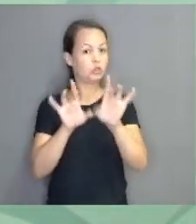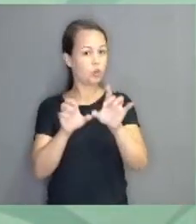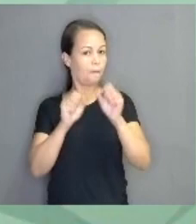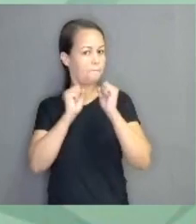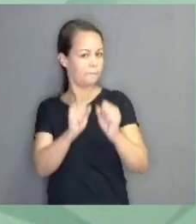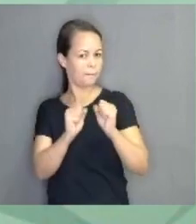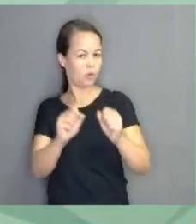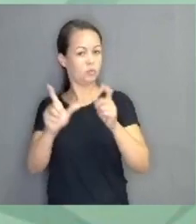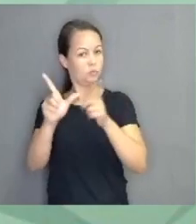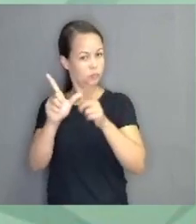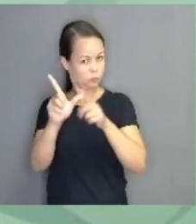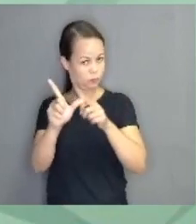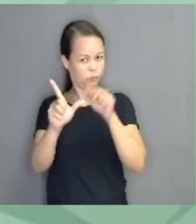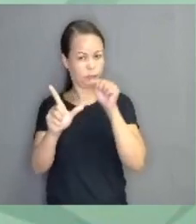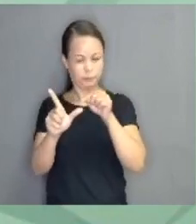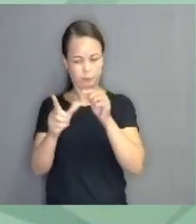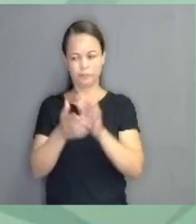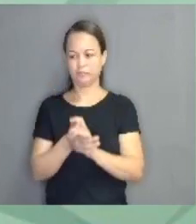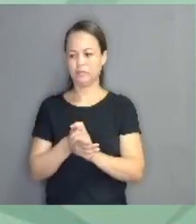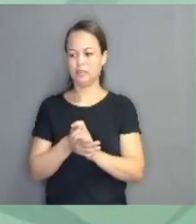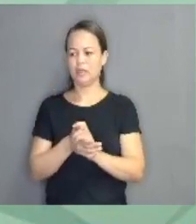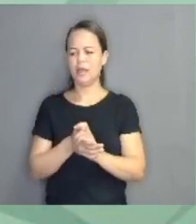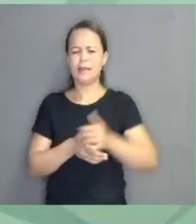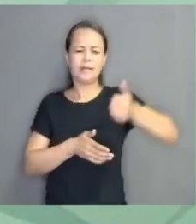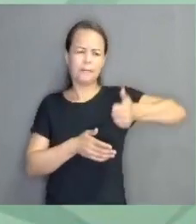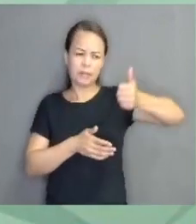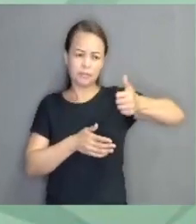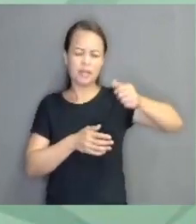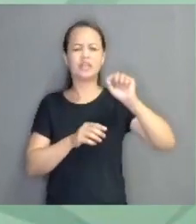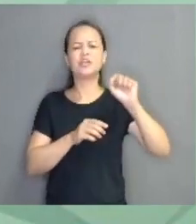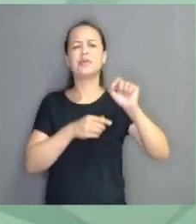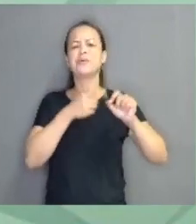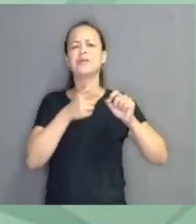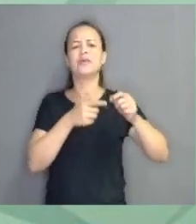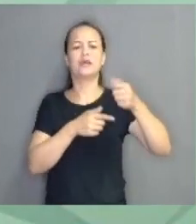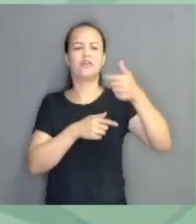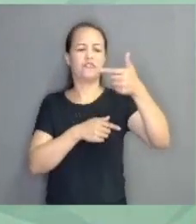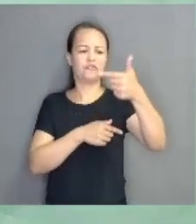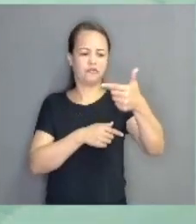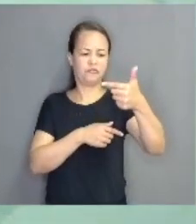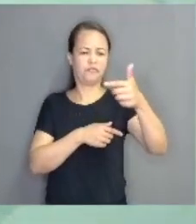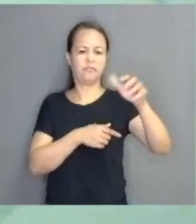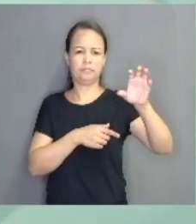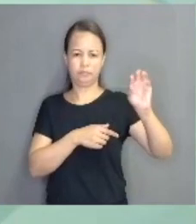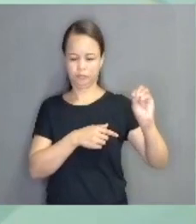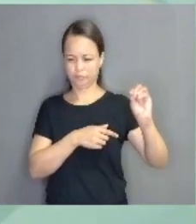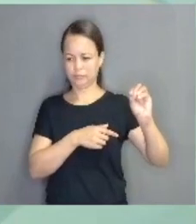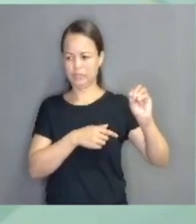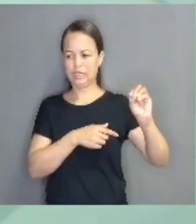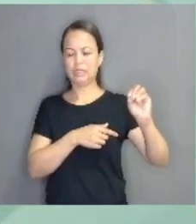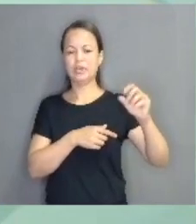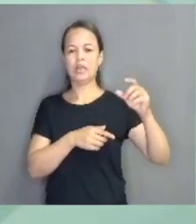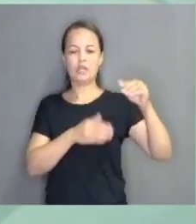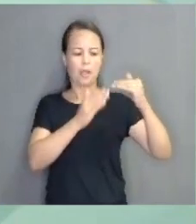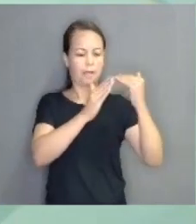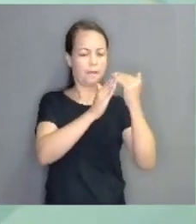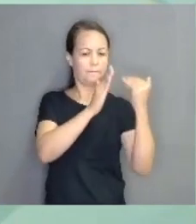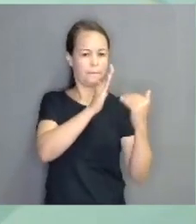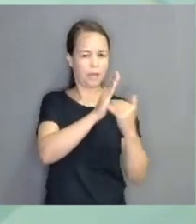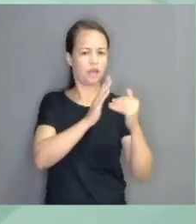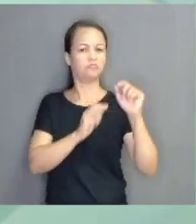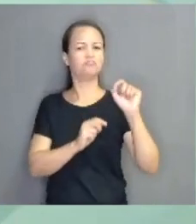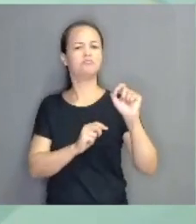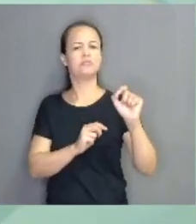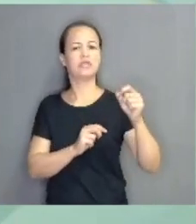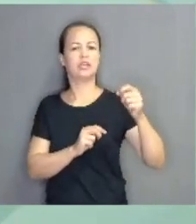na primeira eu tenho o 2 e o 0, que formam 20. E embaixo eu tenho as letras K, M,